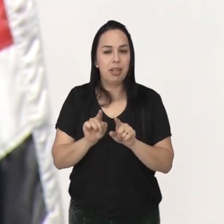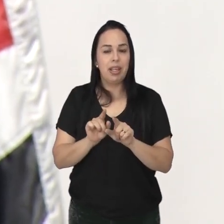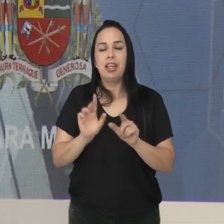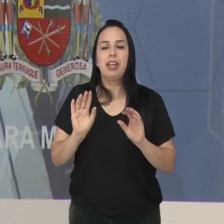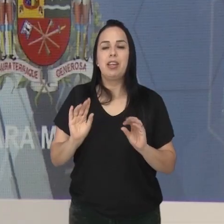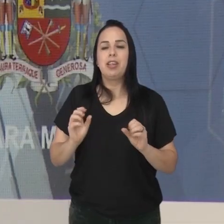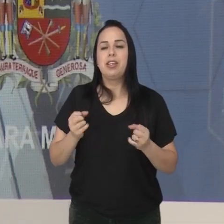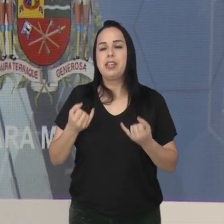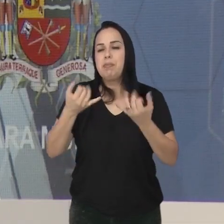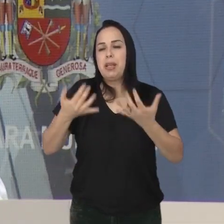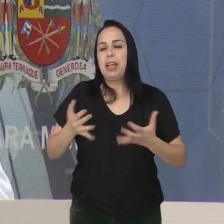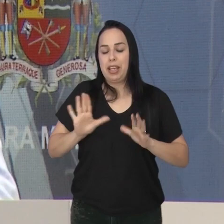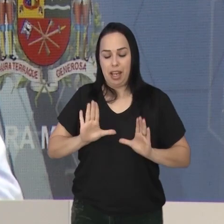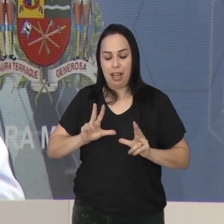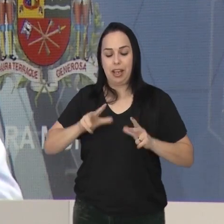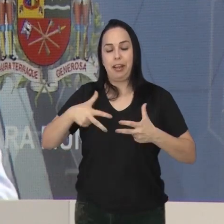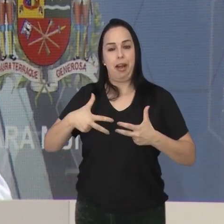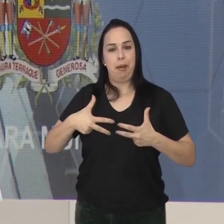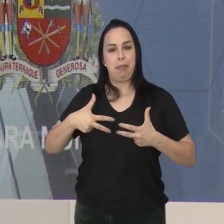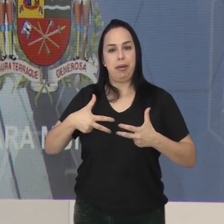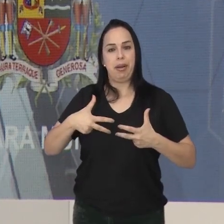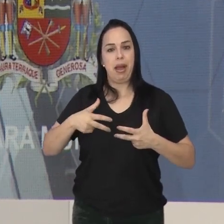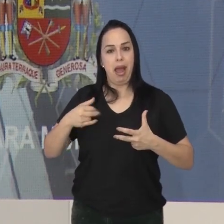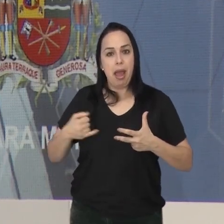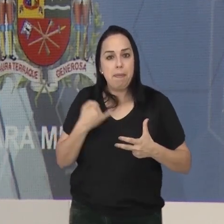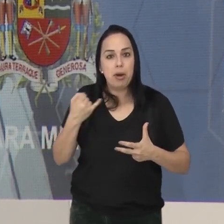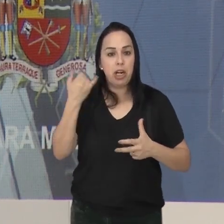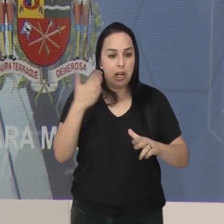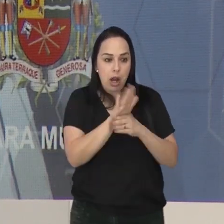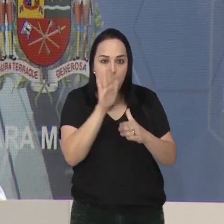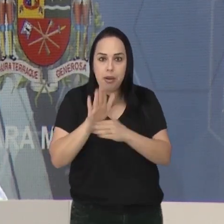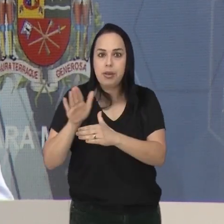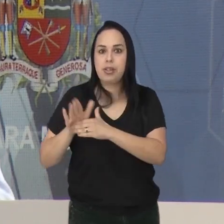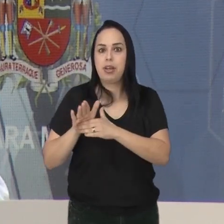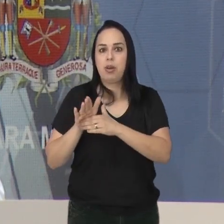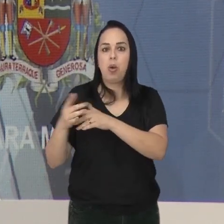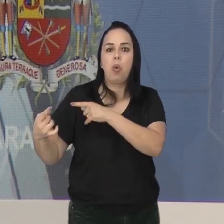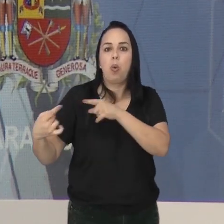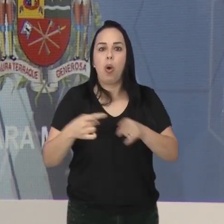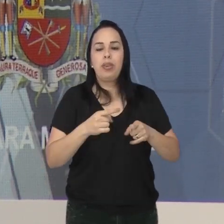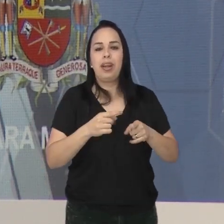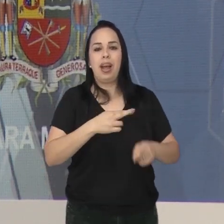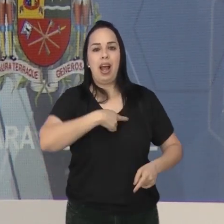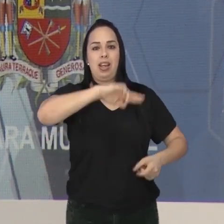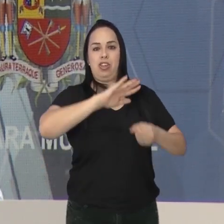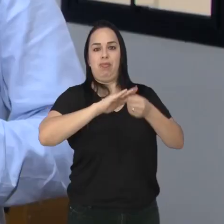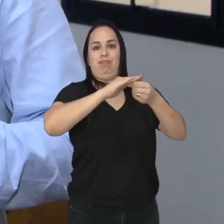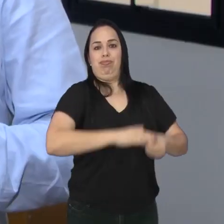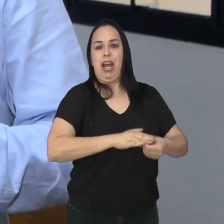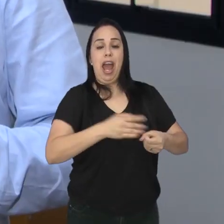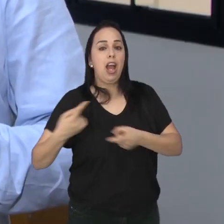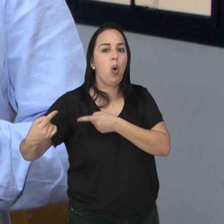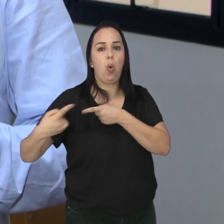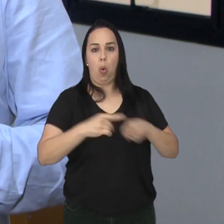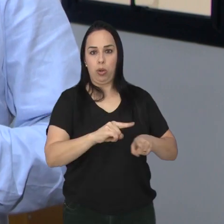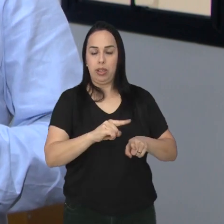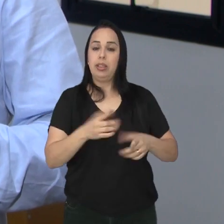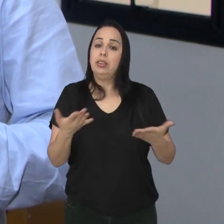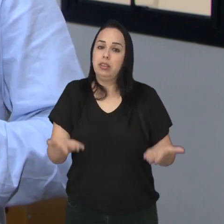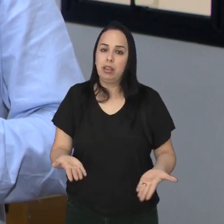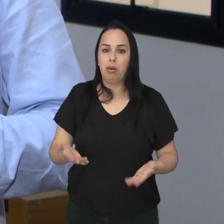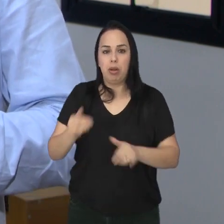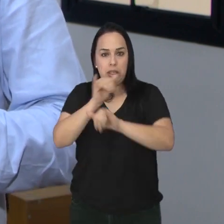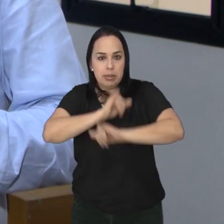destaca também que a Câmara tem um papel importante na ação contra a discriminação religiosa. Trazendo